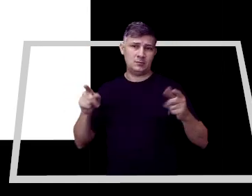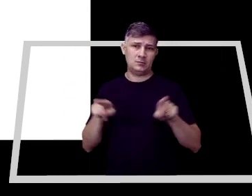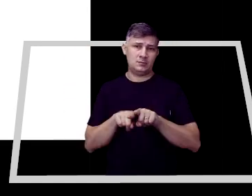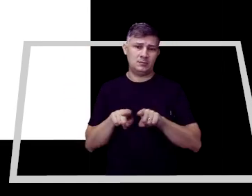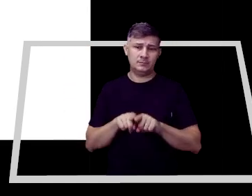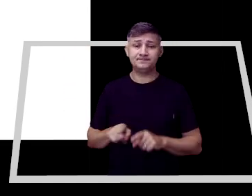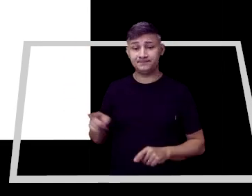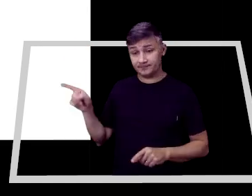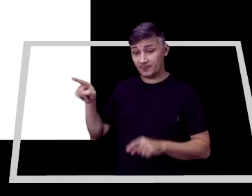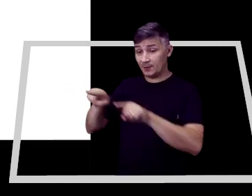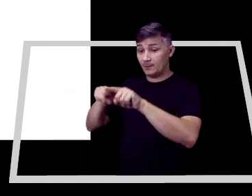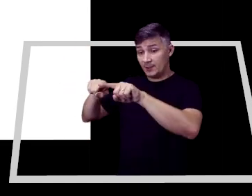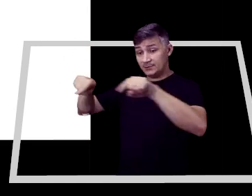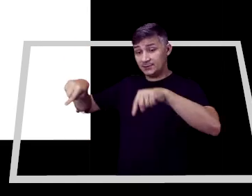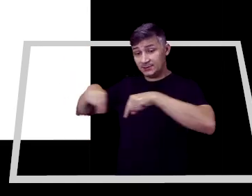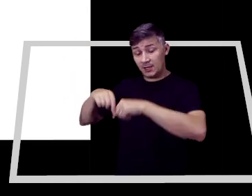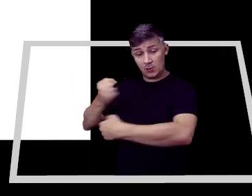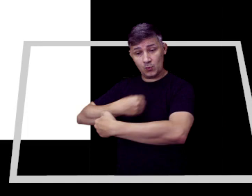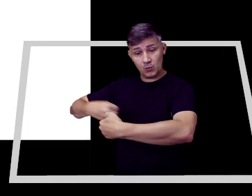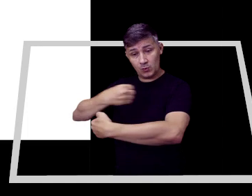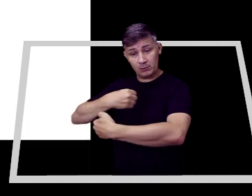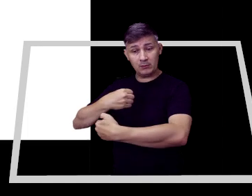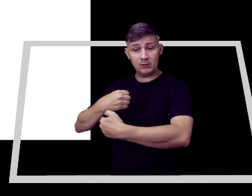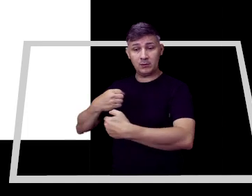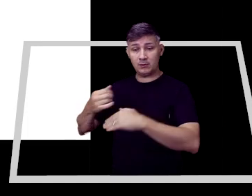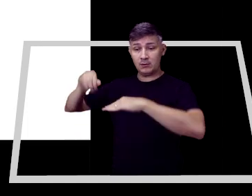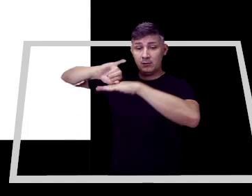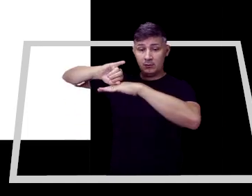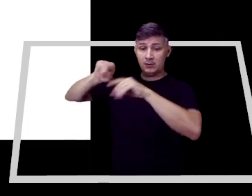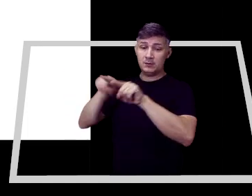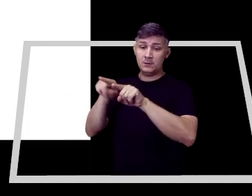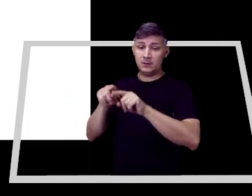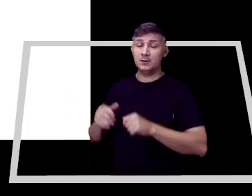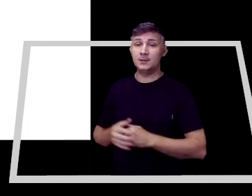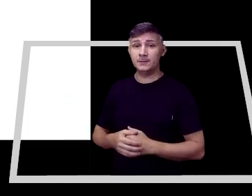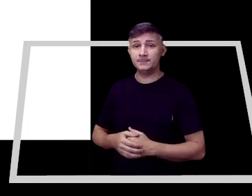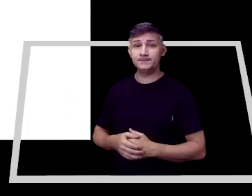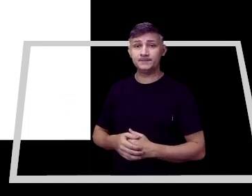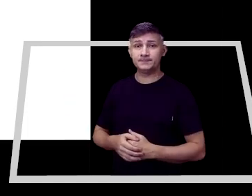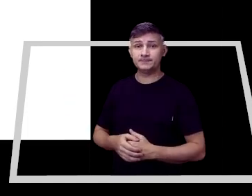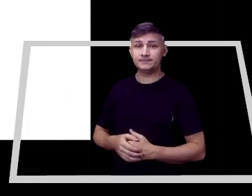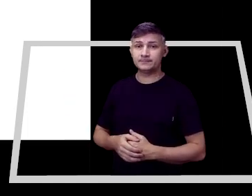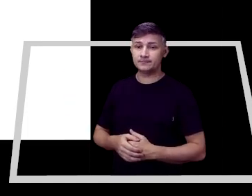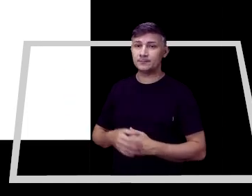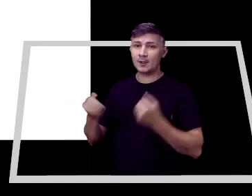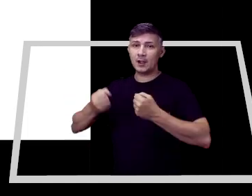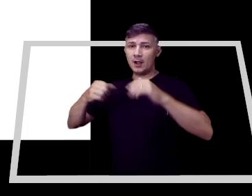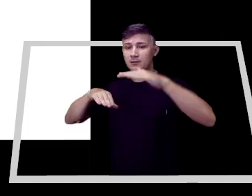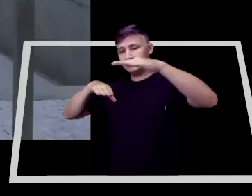Estar com a cozinha, e o estar inferior, onde também é um estacionamento coberto,